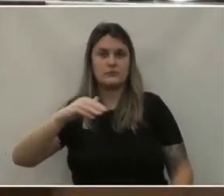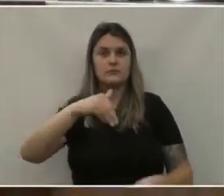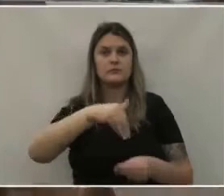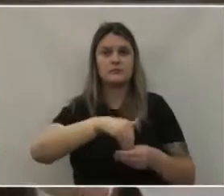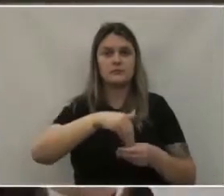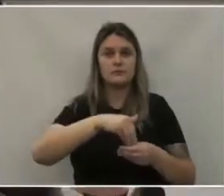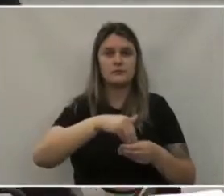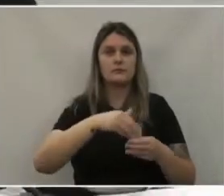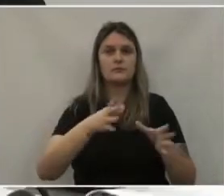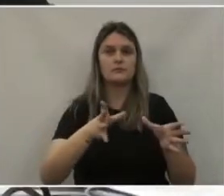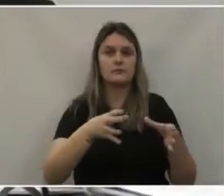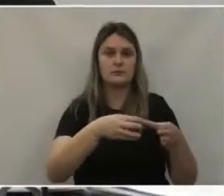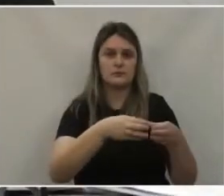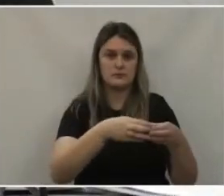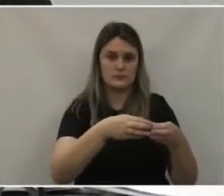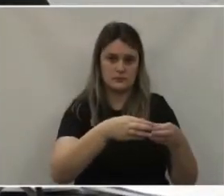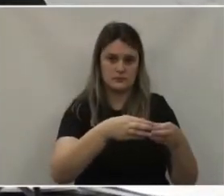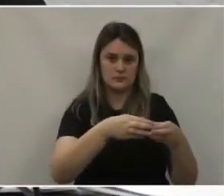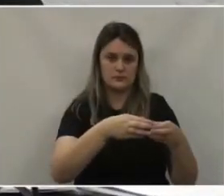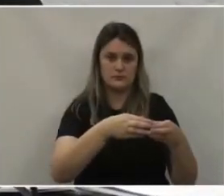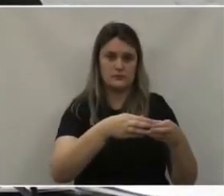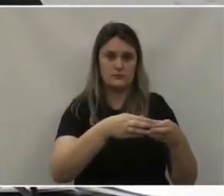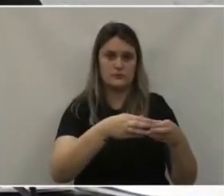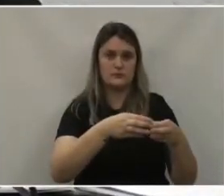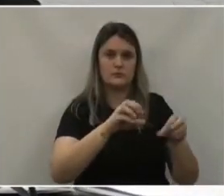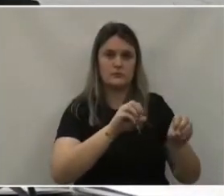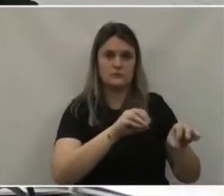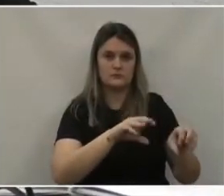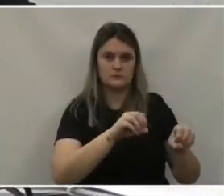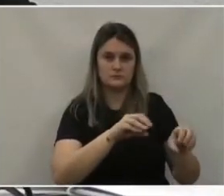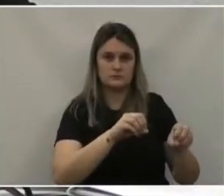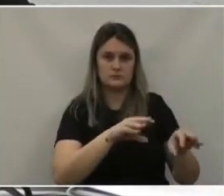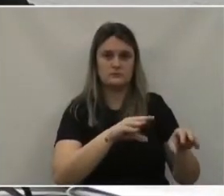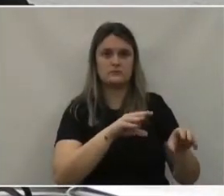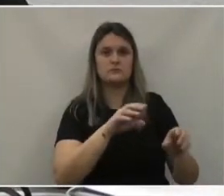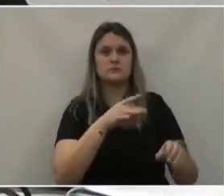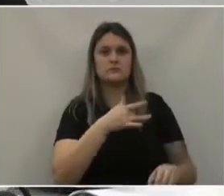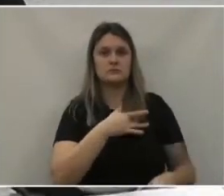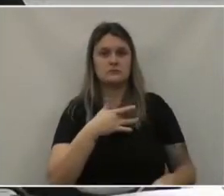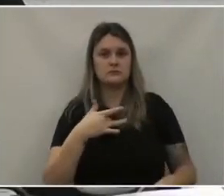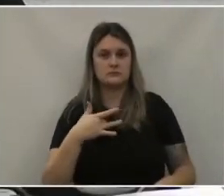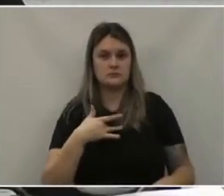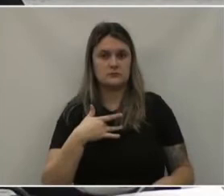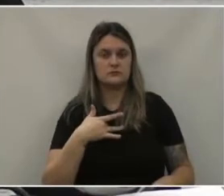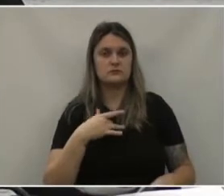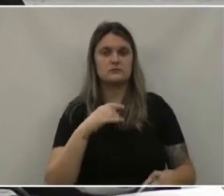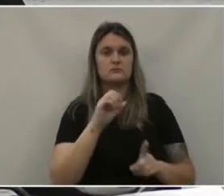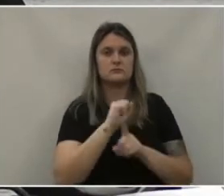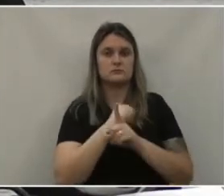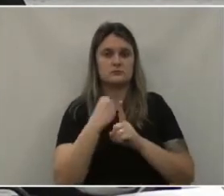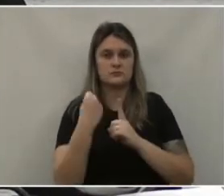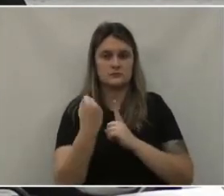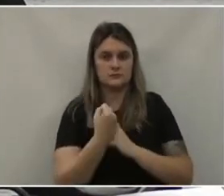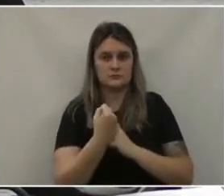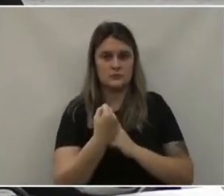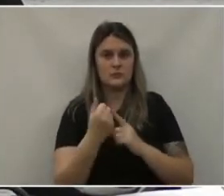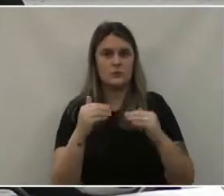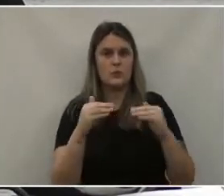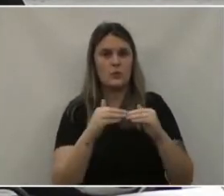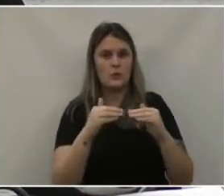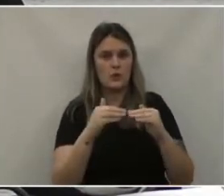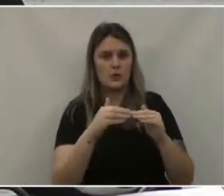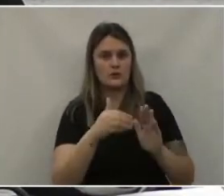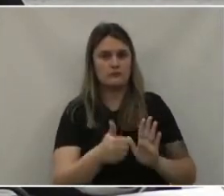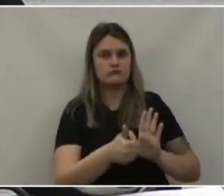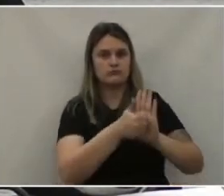Votação do parecer fundamentado da Comissão de Educação, Saúde e Assistência. Favorável